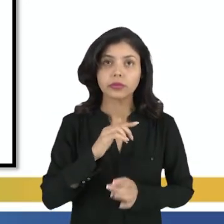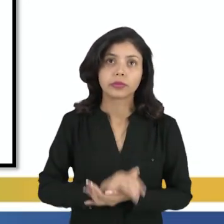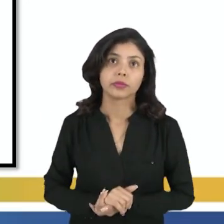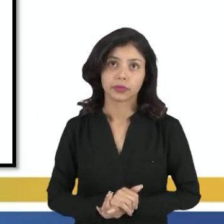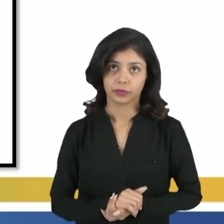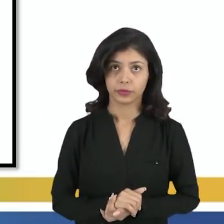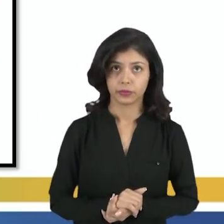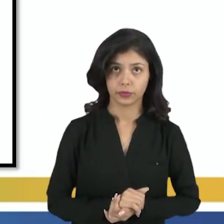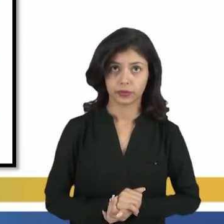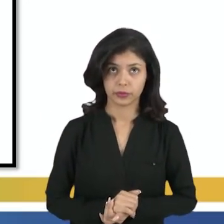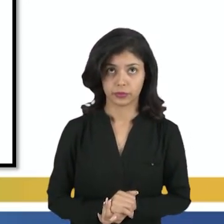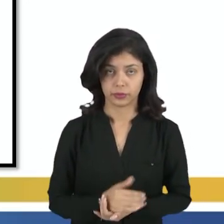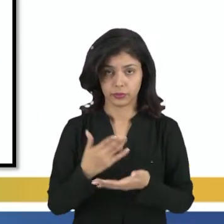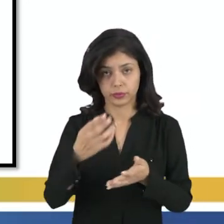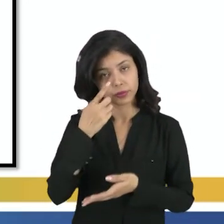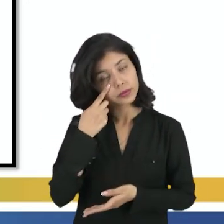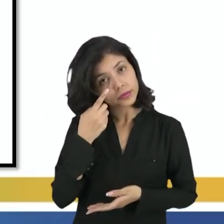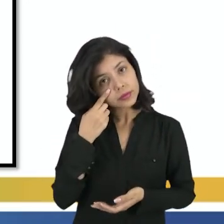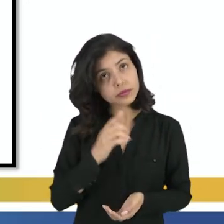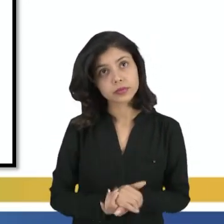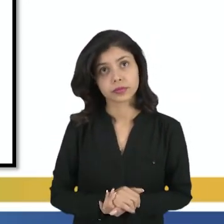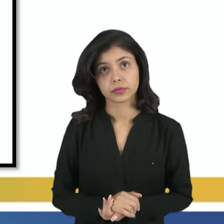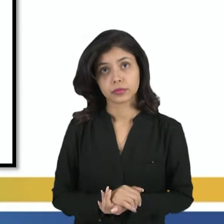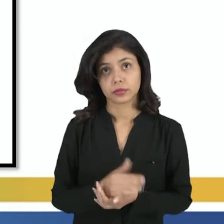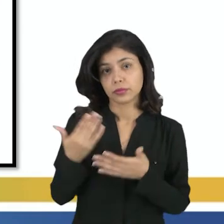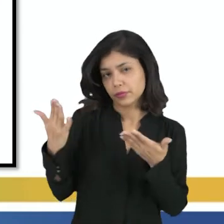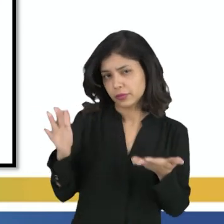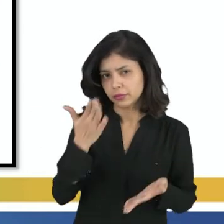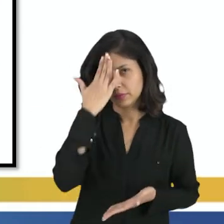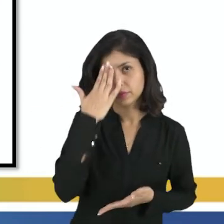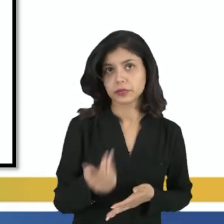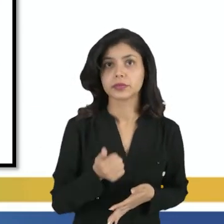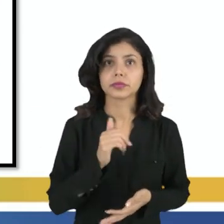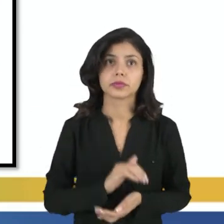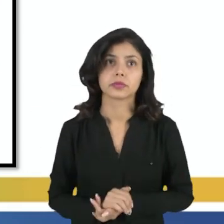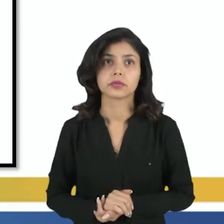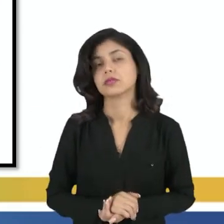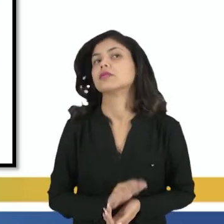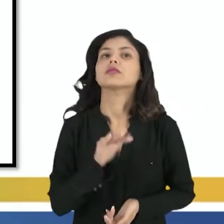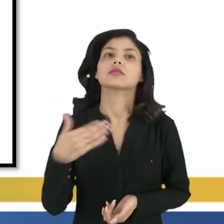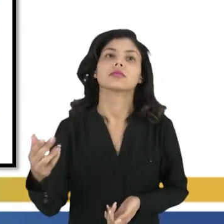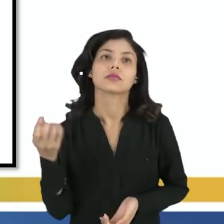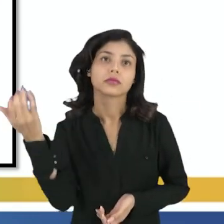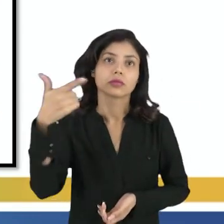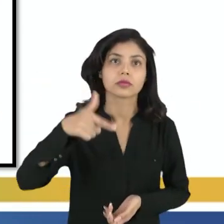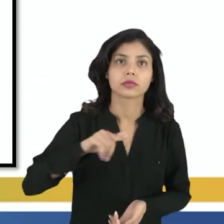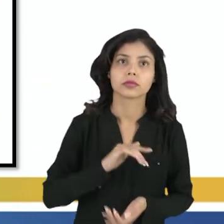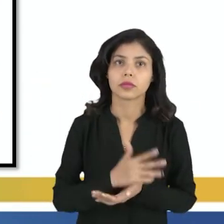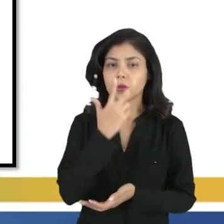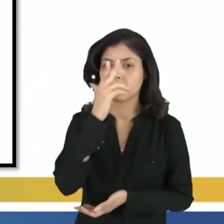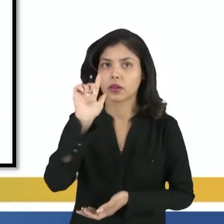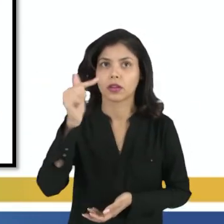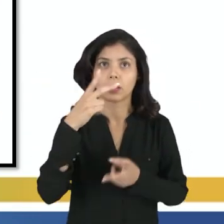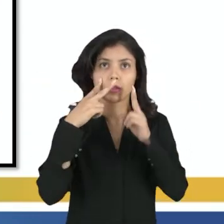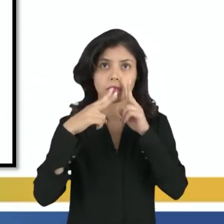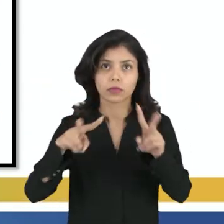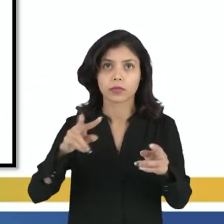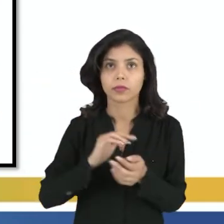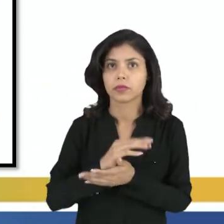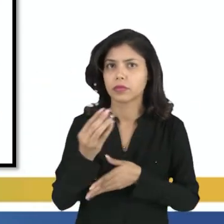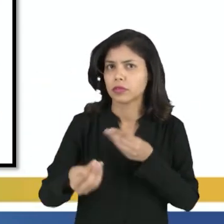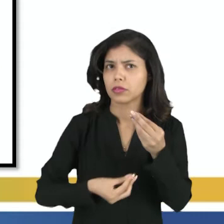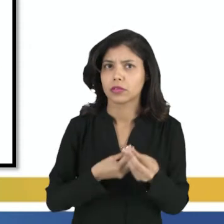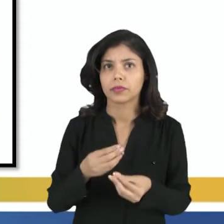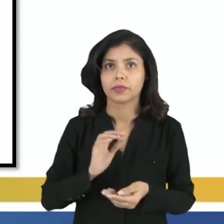caso que observamos aí é pelo menos que se saiba, né? Quando novamente aparece uma outra visão, como